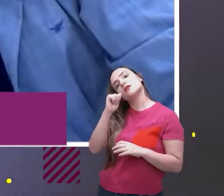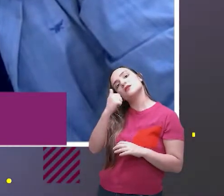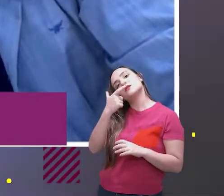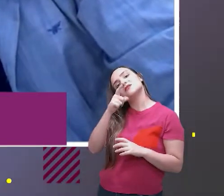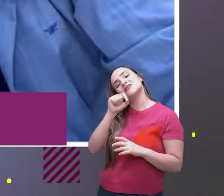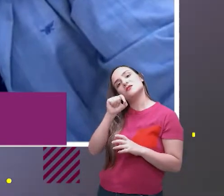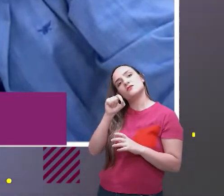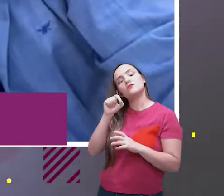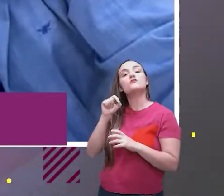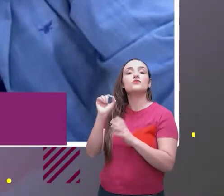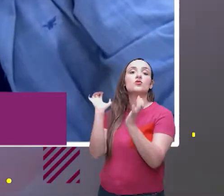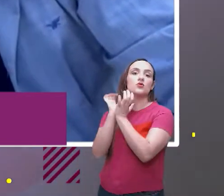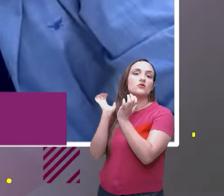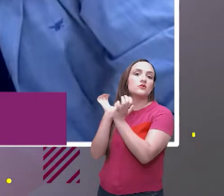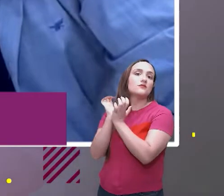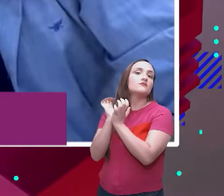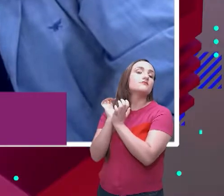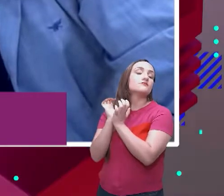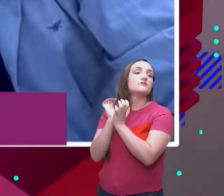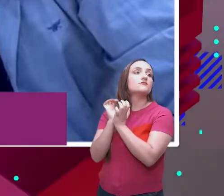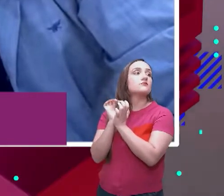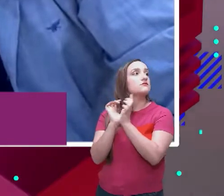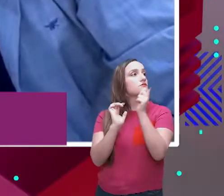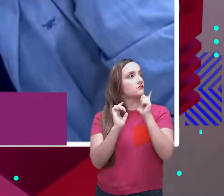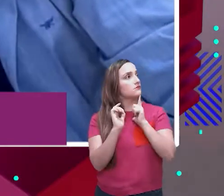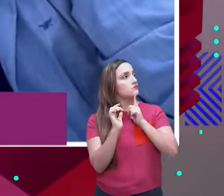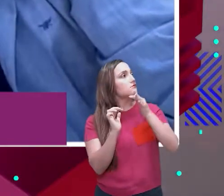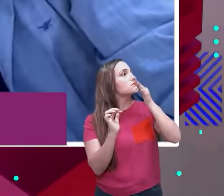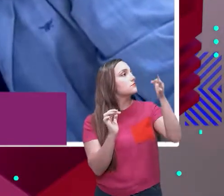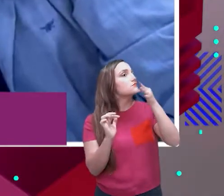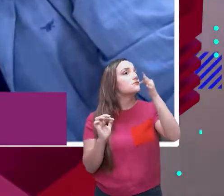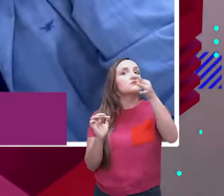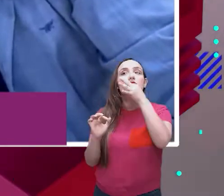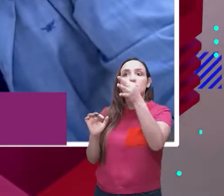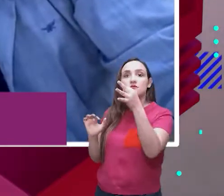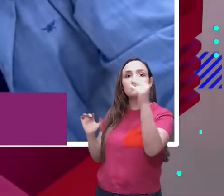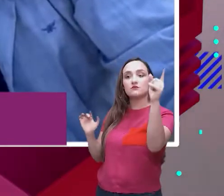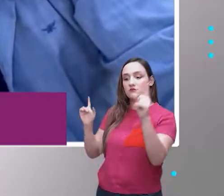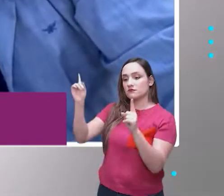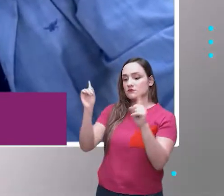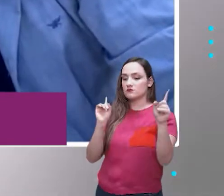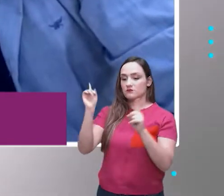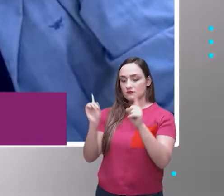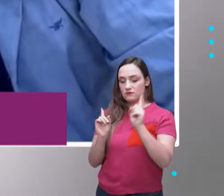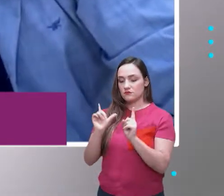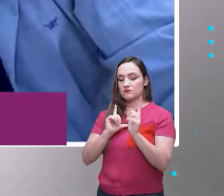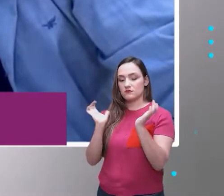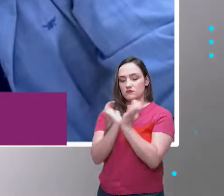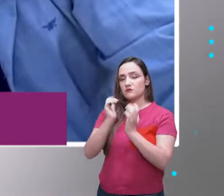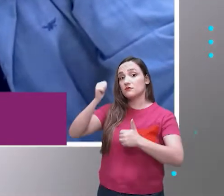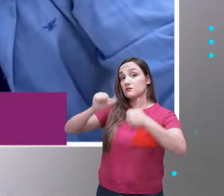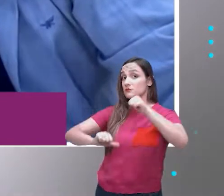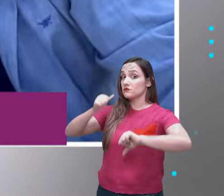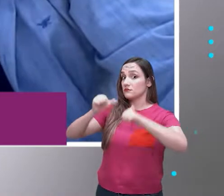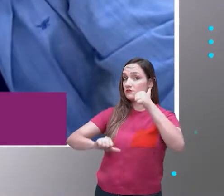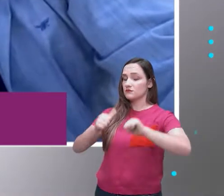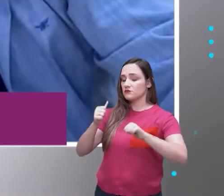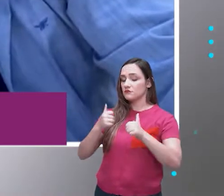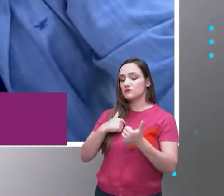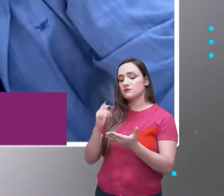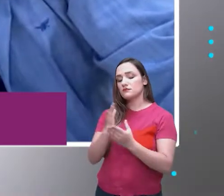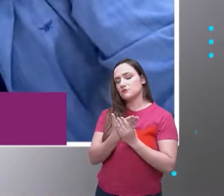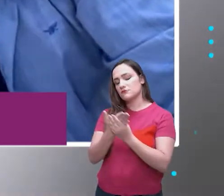mediante indicação das federações, os representantes participam e integram esse comitê gestor. Analisam processo